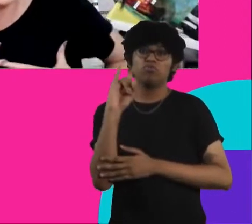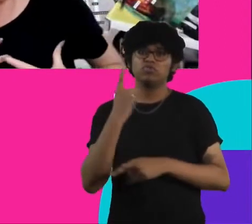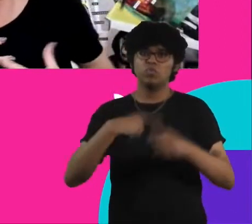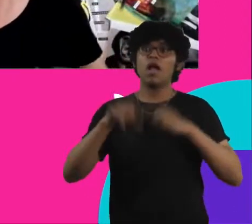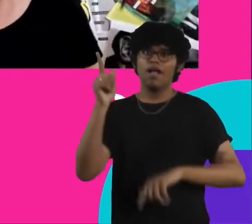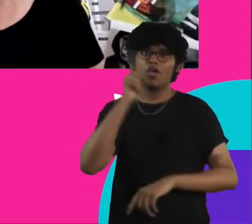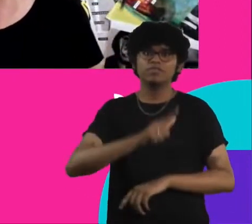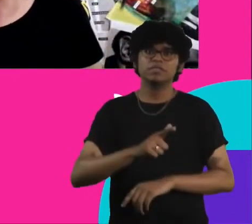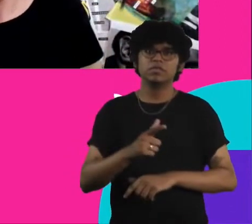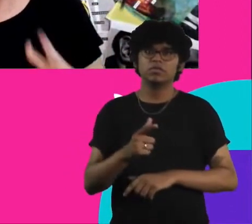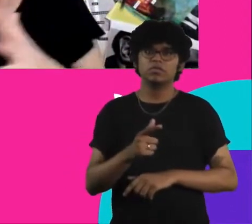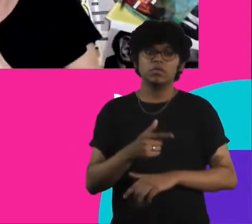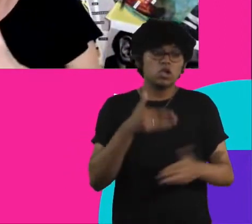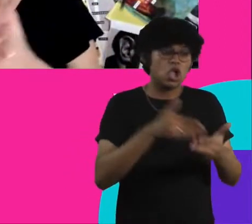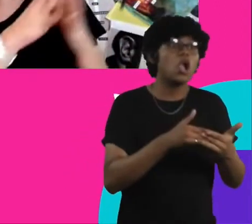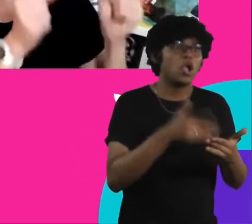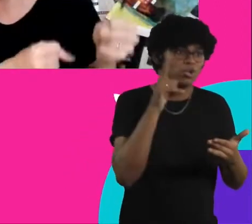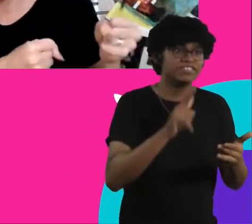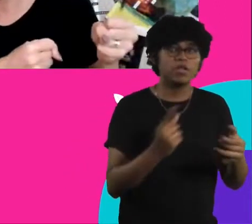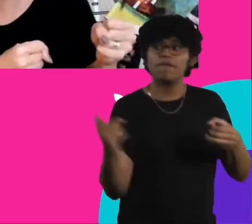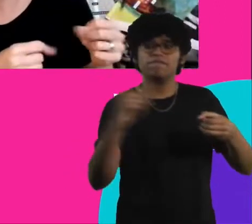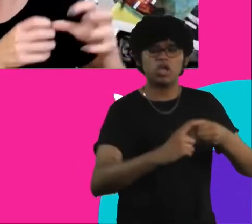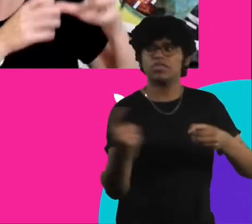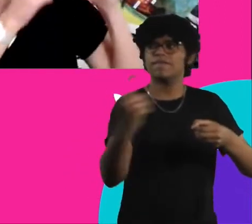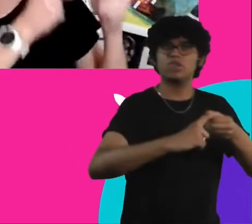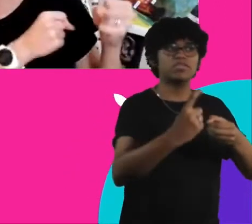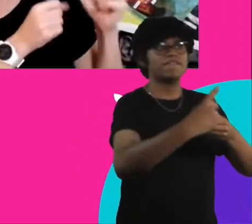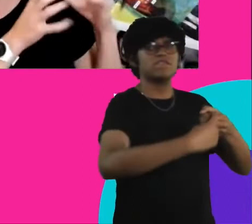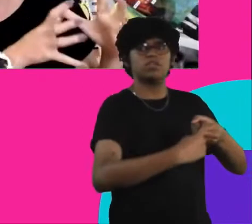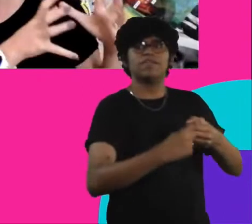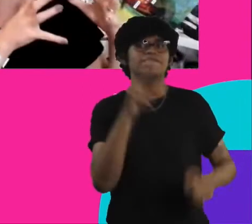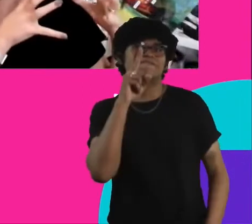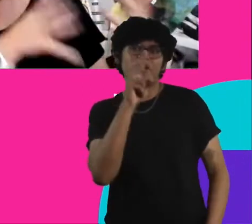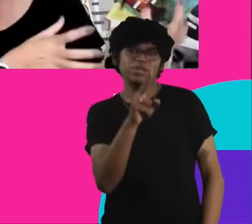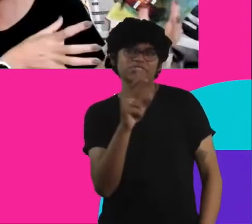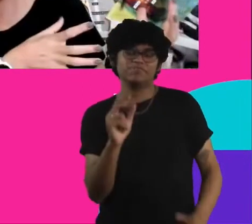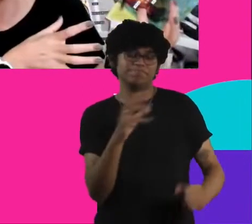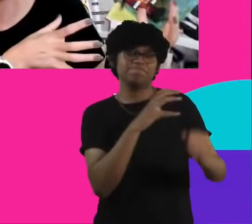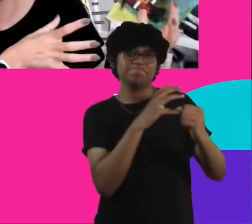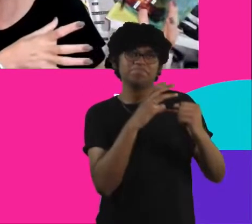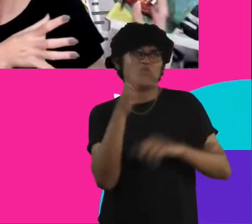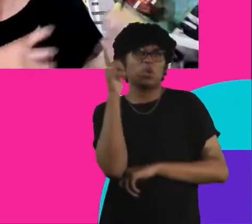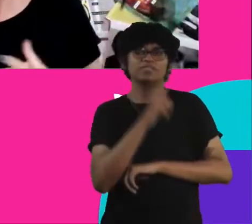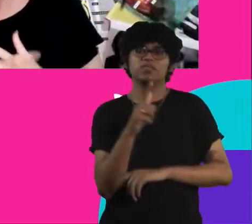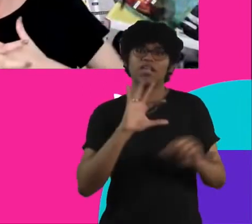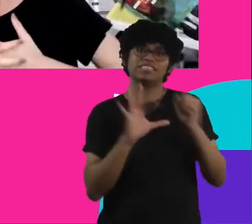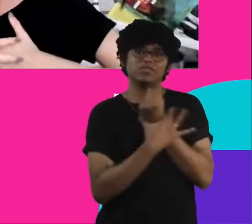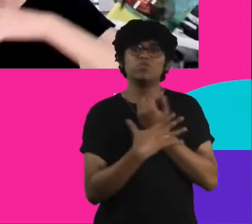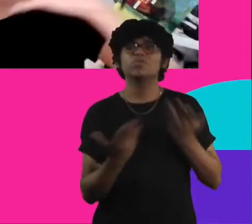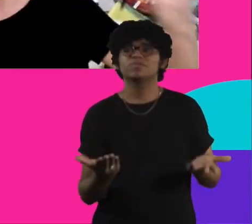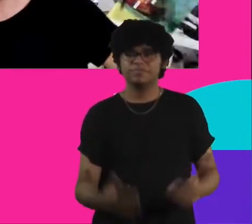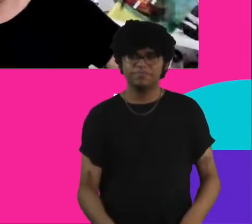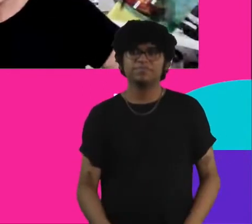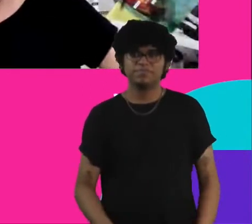que eu acho isso uma lição de vida, assim. Eu volto para o meu porto forte, para o meu, né, para o meu lugar onde eu estou segura.